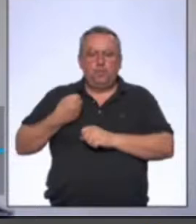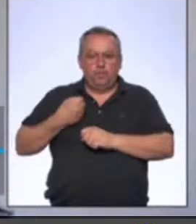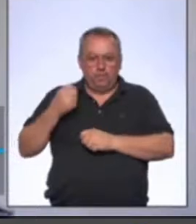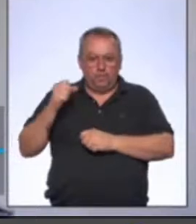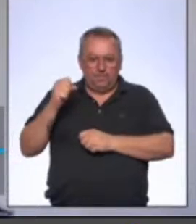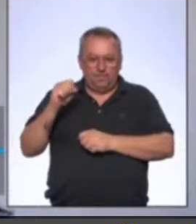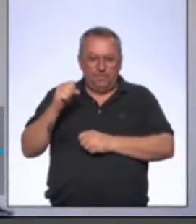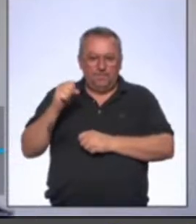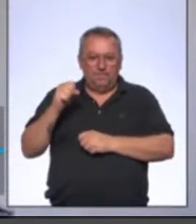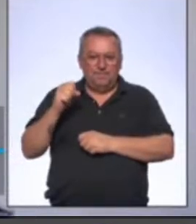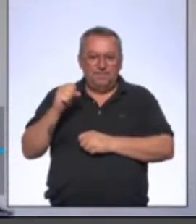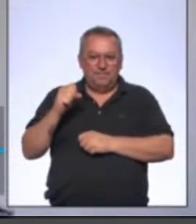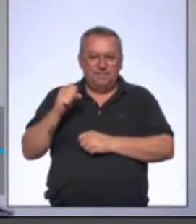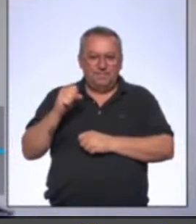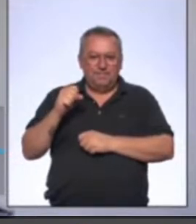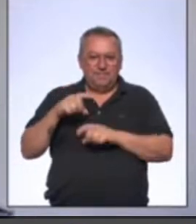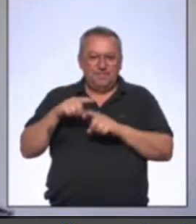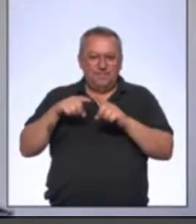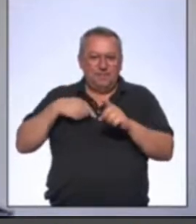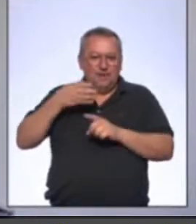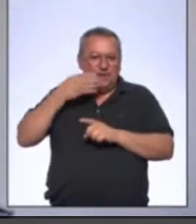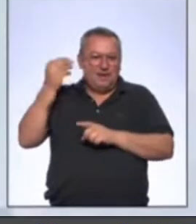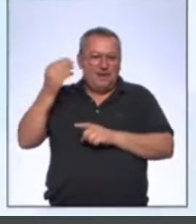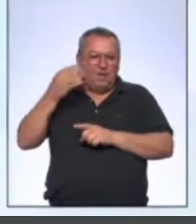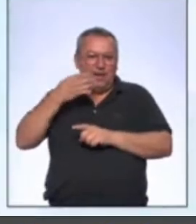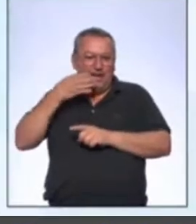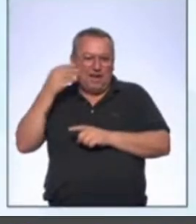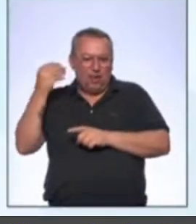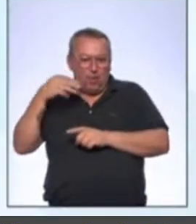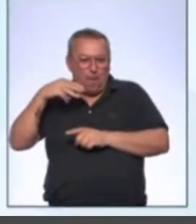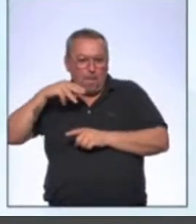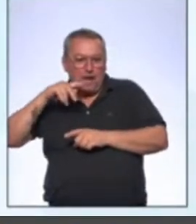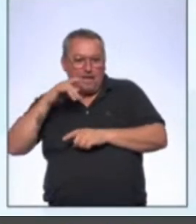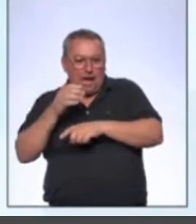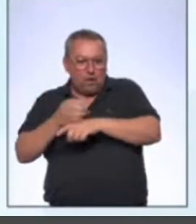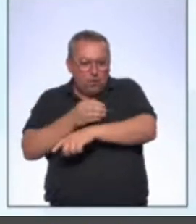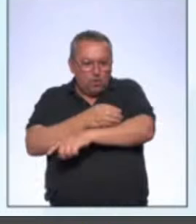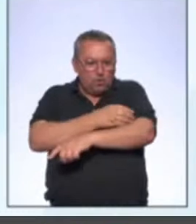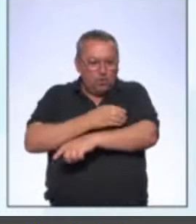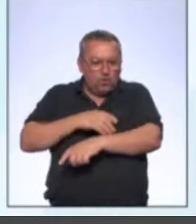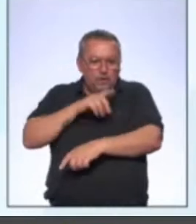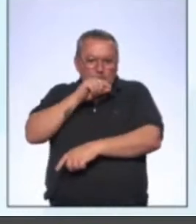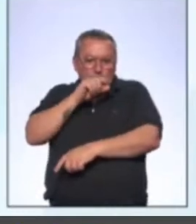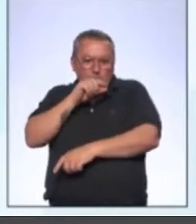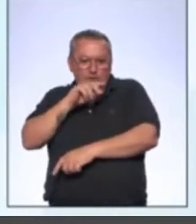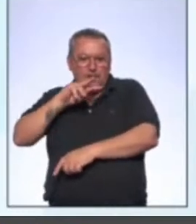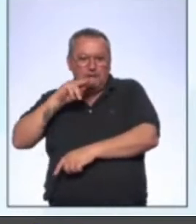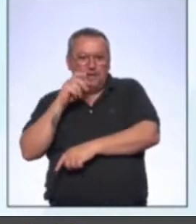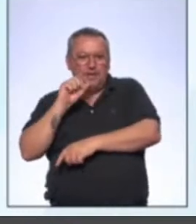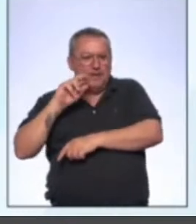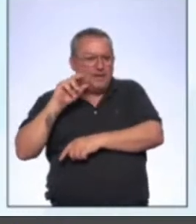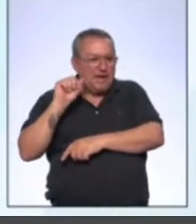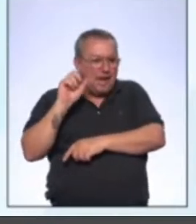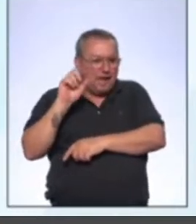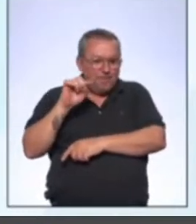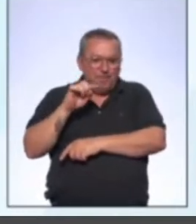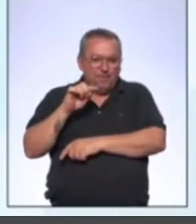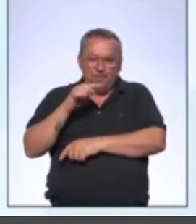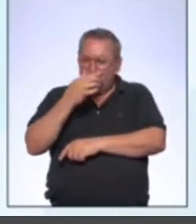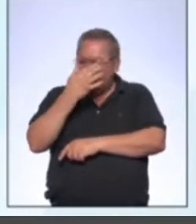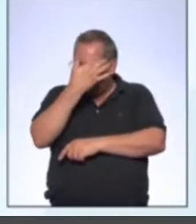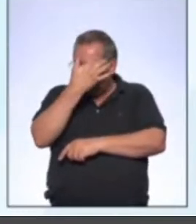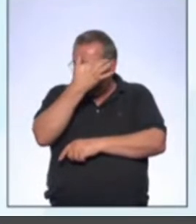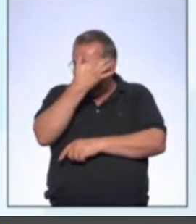8, que é lá, o gato malhado e a andorinha sinhá, do Jorge Amado. E nós já vamos direto para o